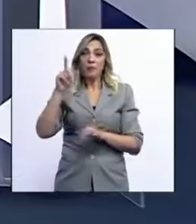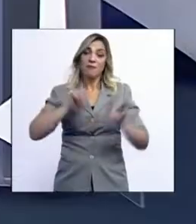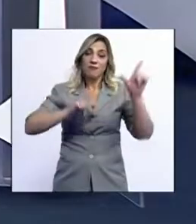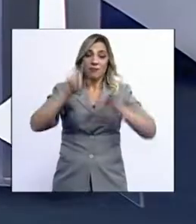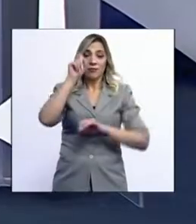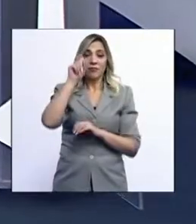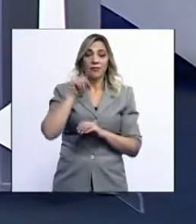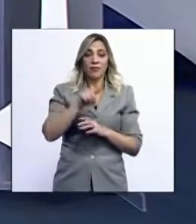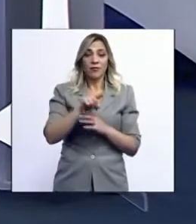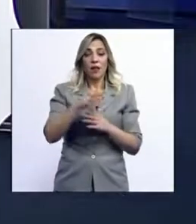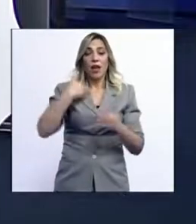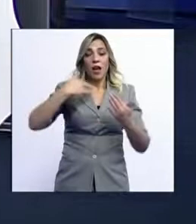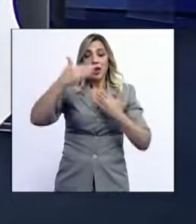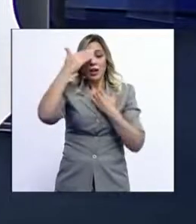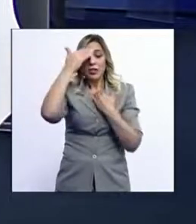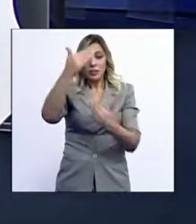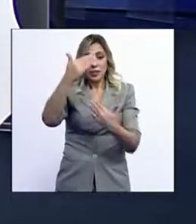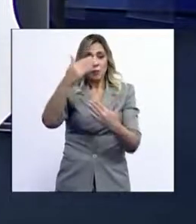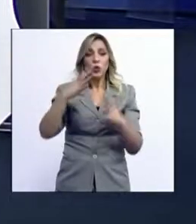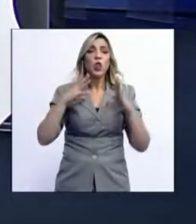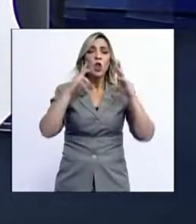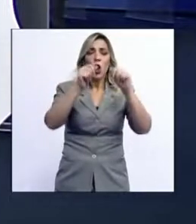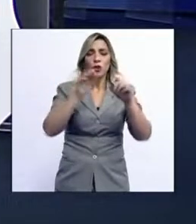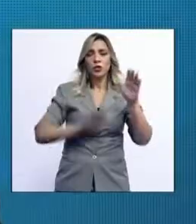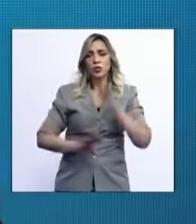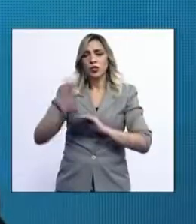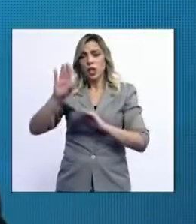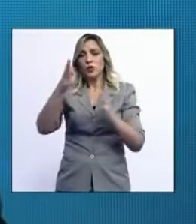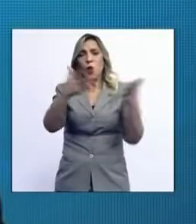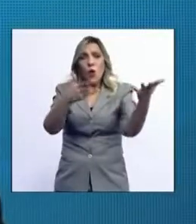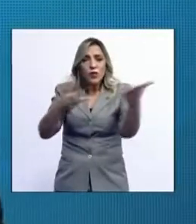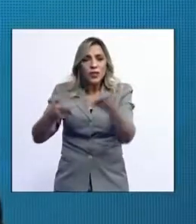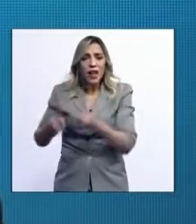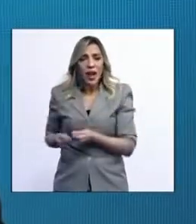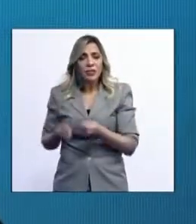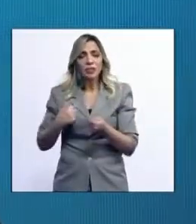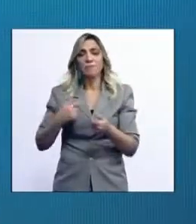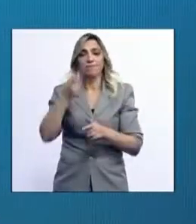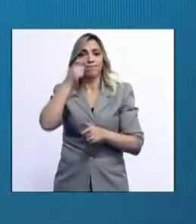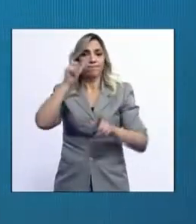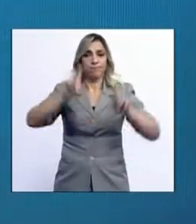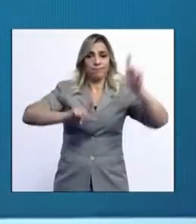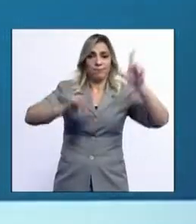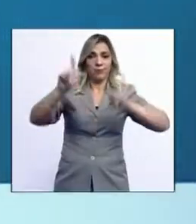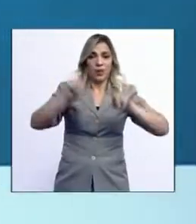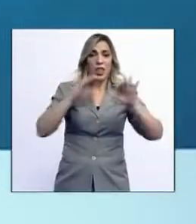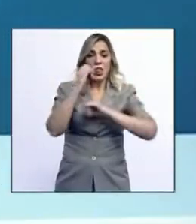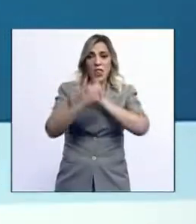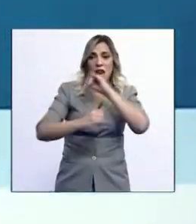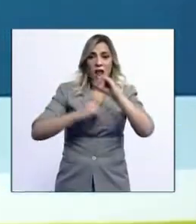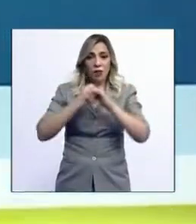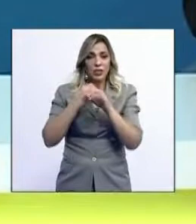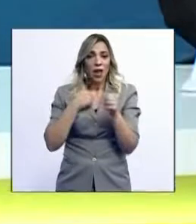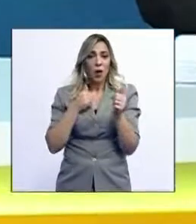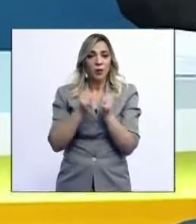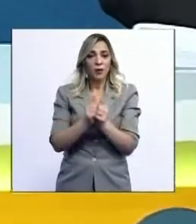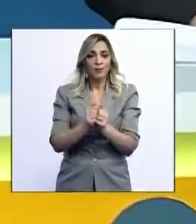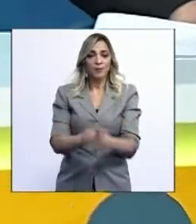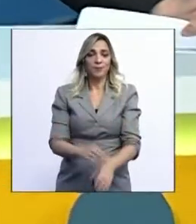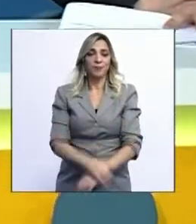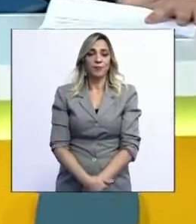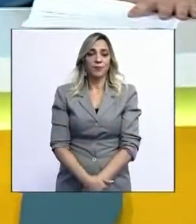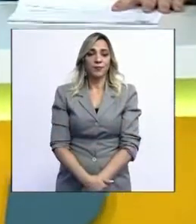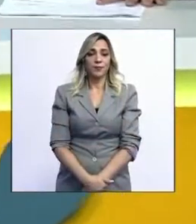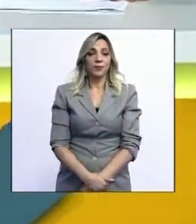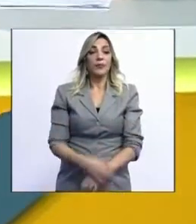Isto É, agradecemos aos candidatos, convidados, telespectadores e internautas. Agradecemos também a